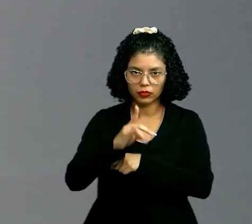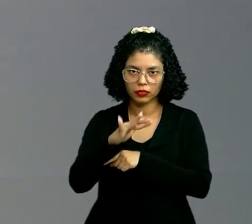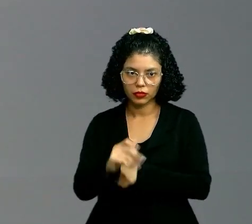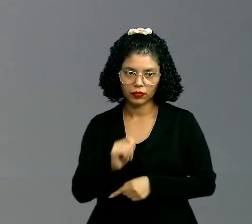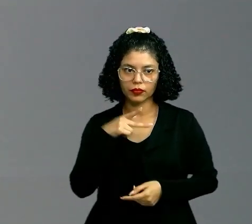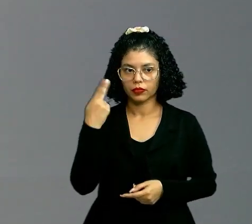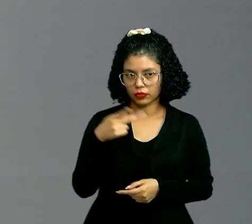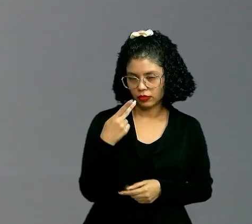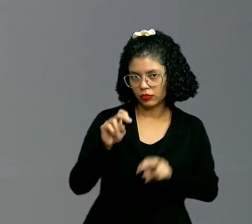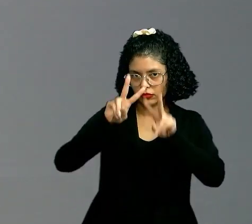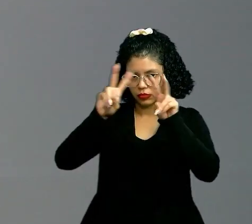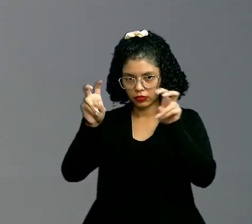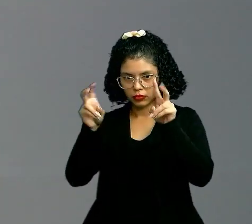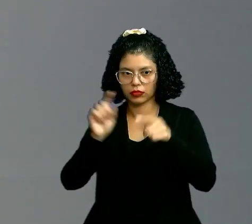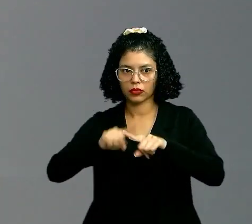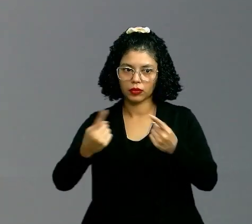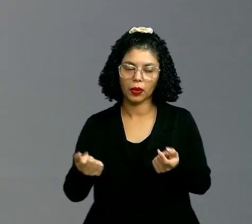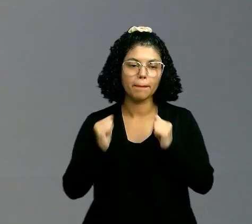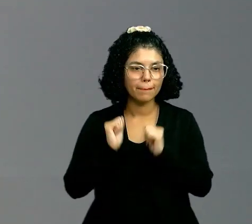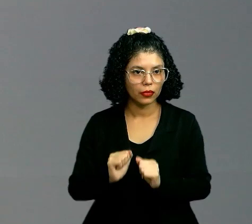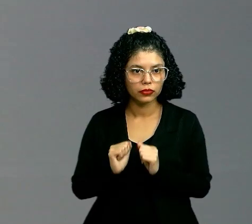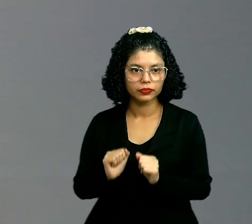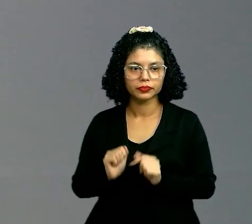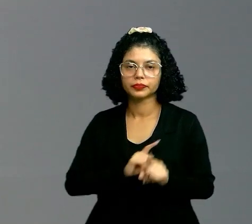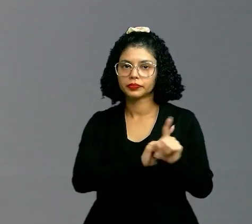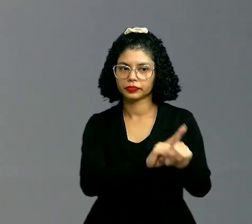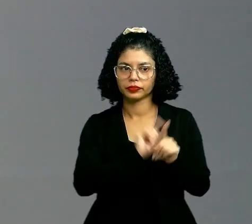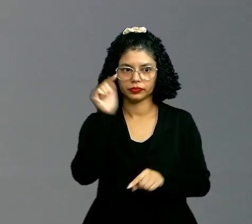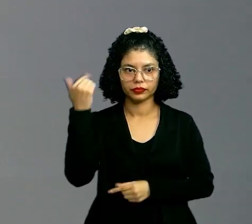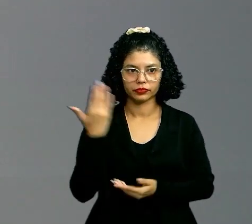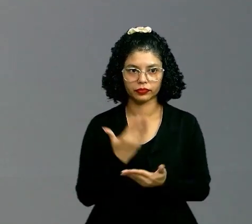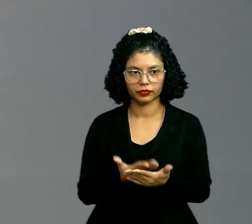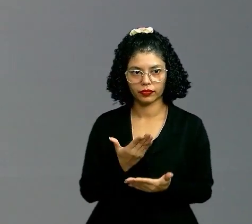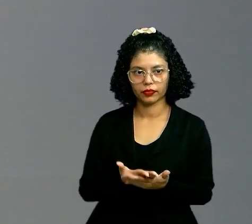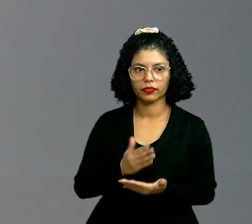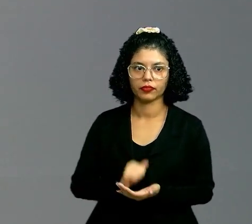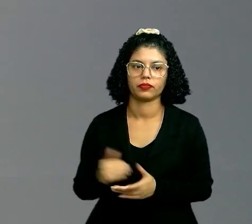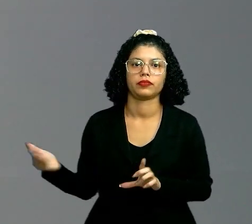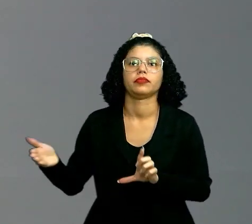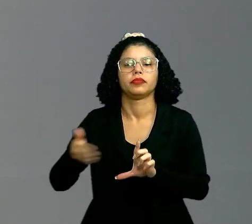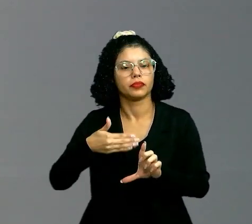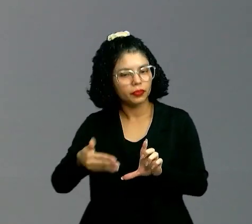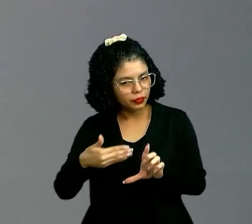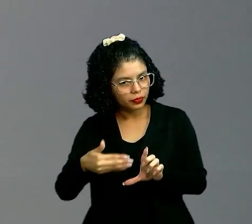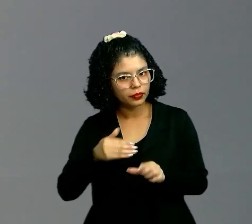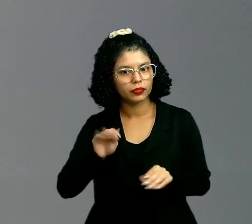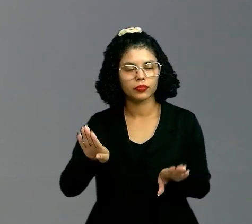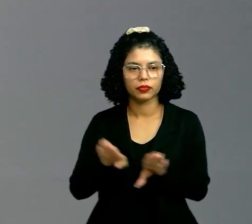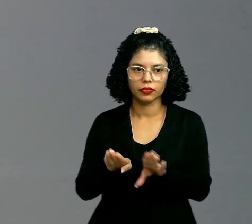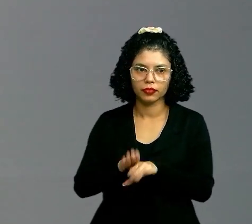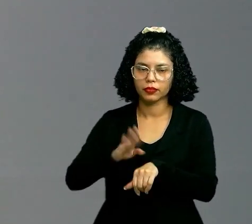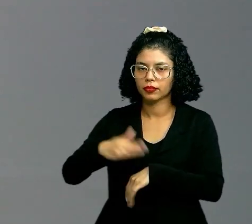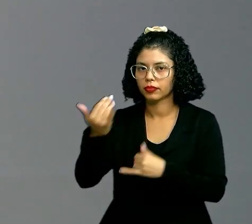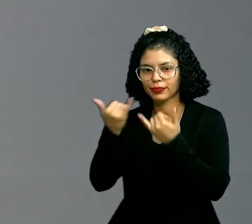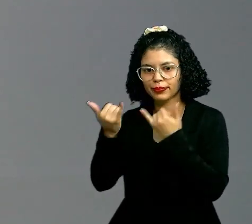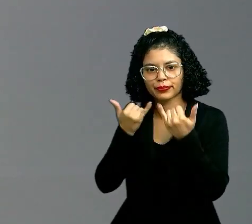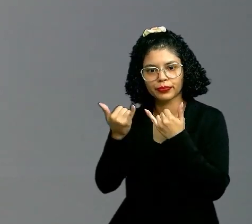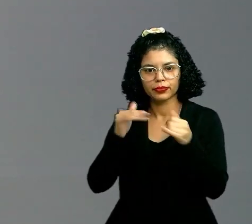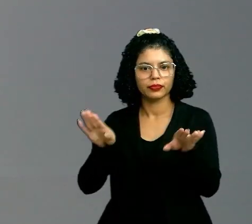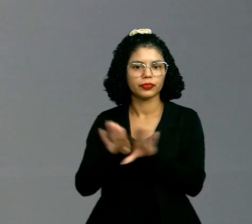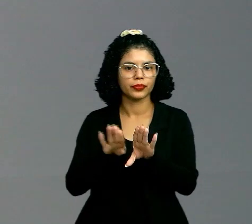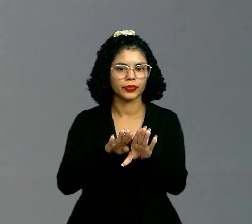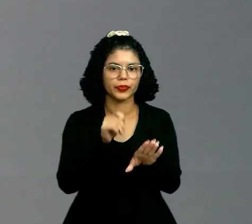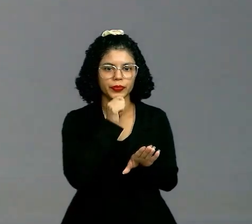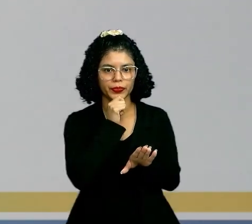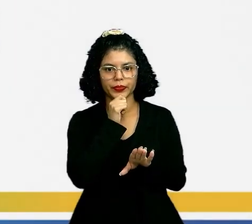Michelangelo, falar sobre ele, mas você pode acompanhar as nossas próximas aulas, acessar na plataforma e ter mais informação sobre os